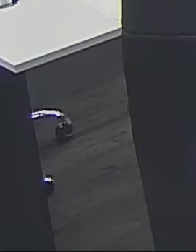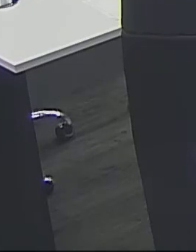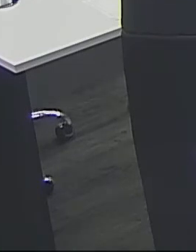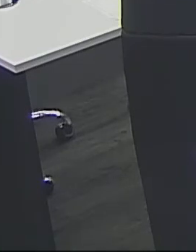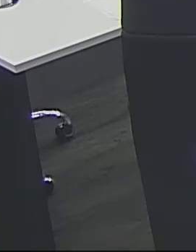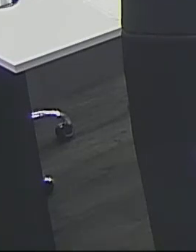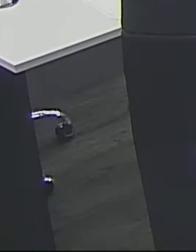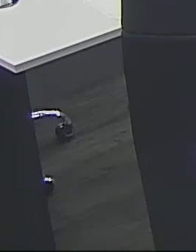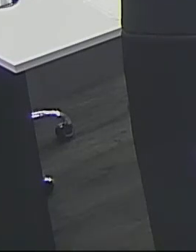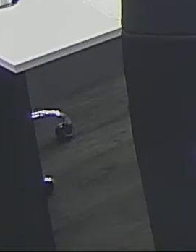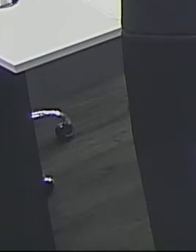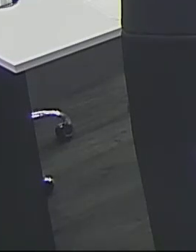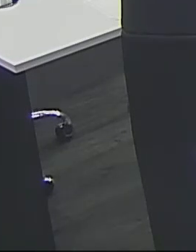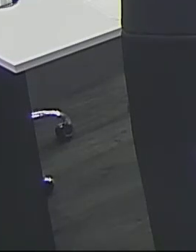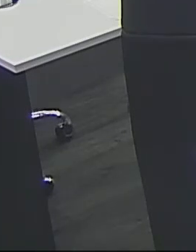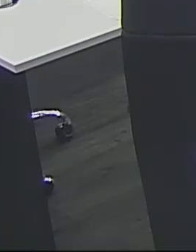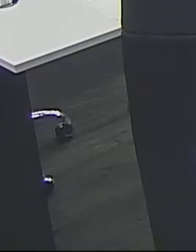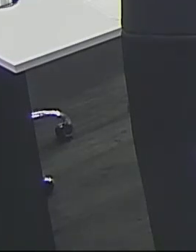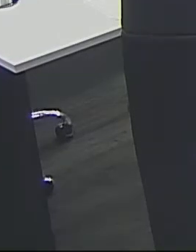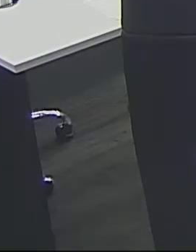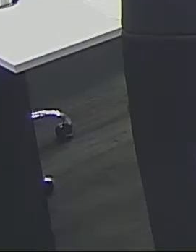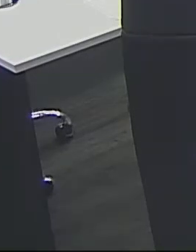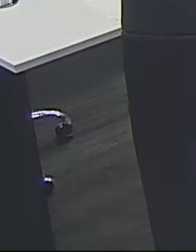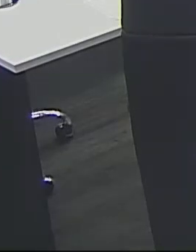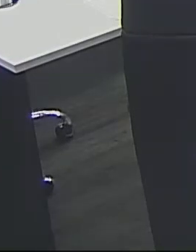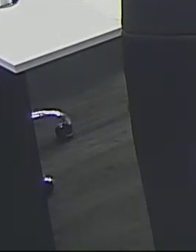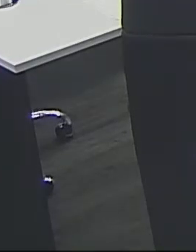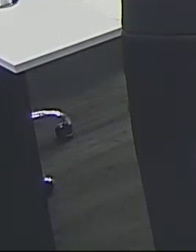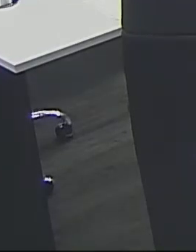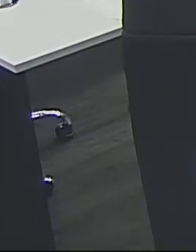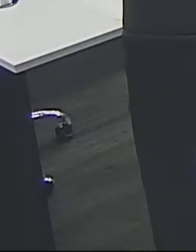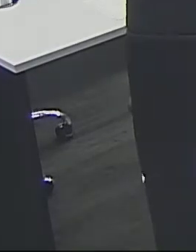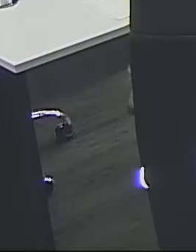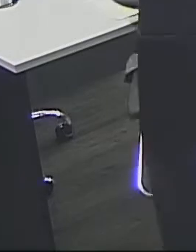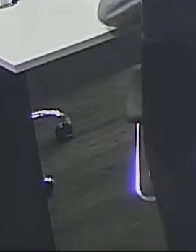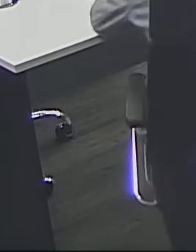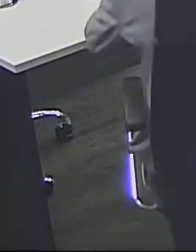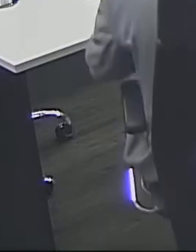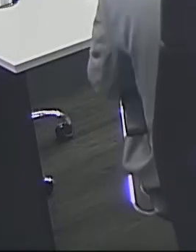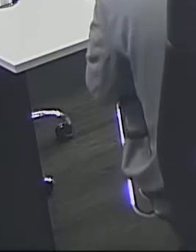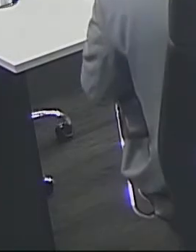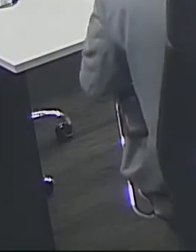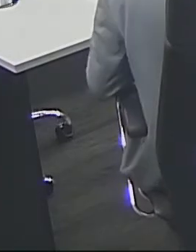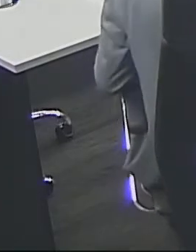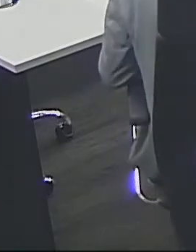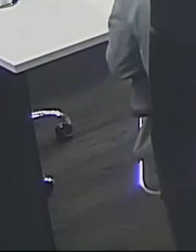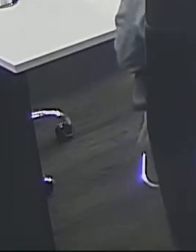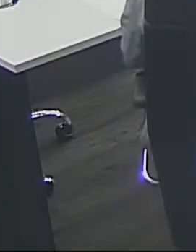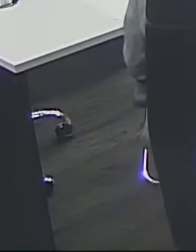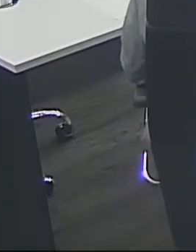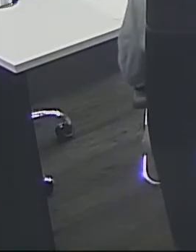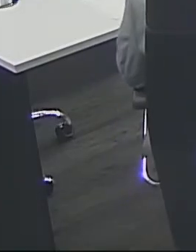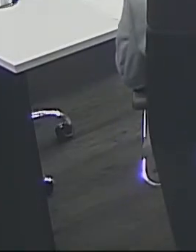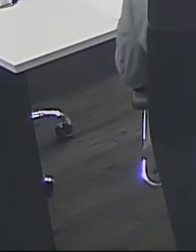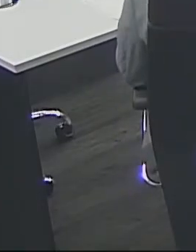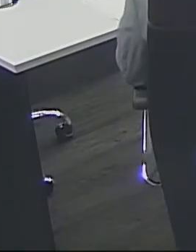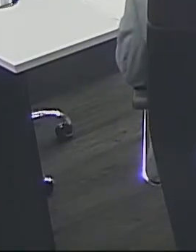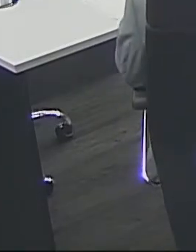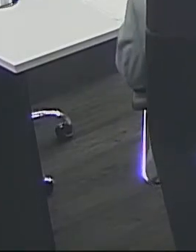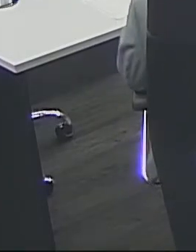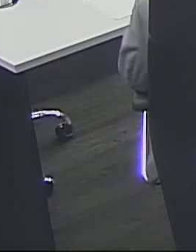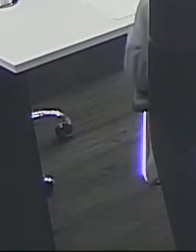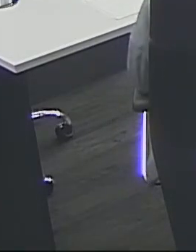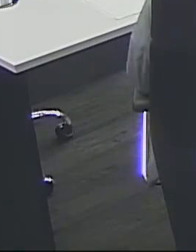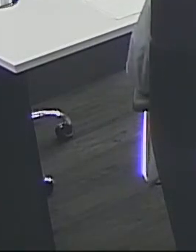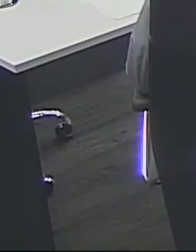Para a Comissão de Obras, Serviços Públicos, Planejamento, Ocupação, os vereadores André Rogério Barbosa, Elias